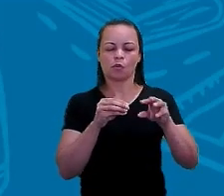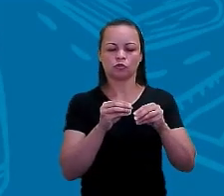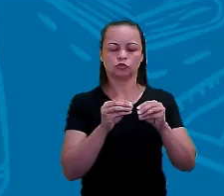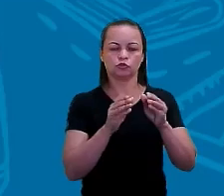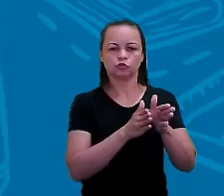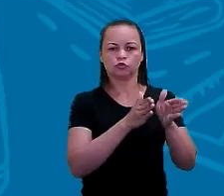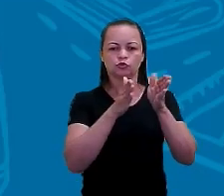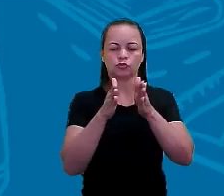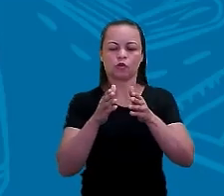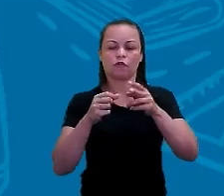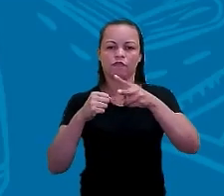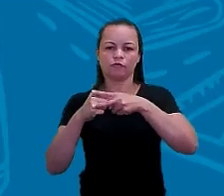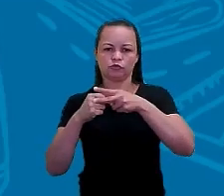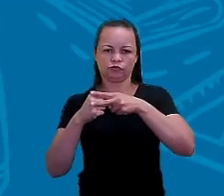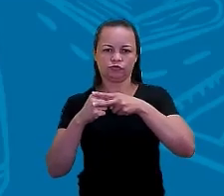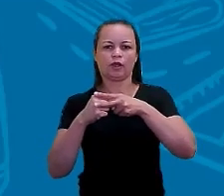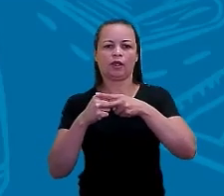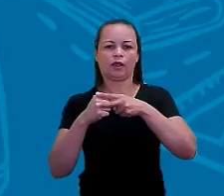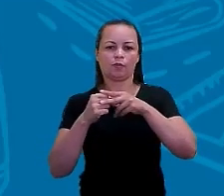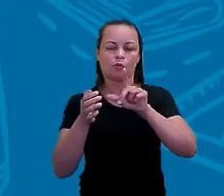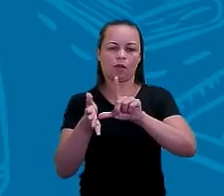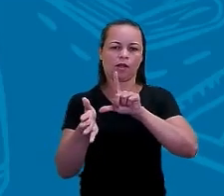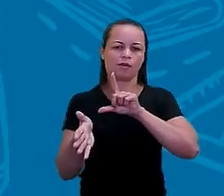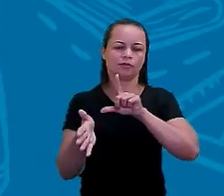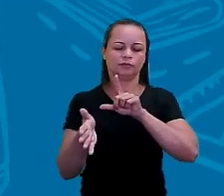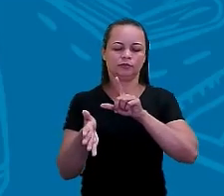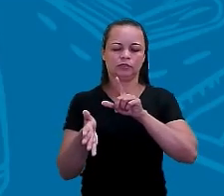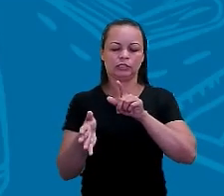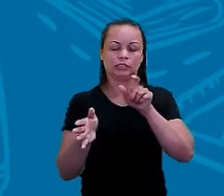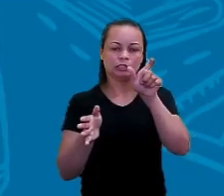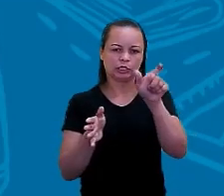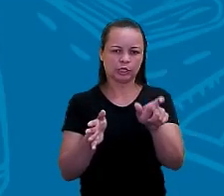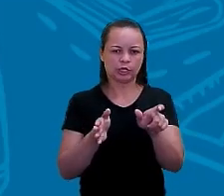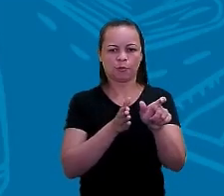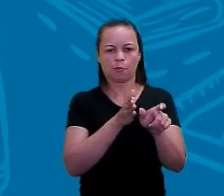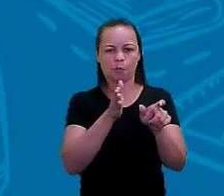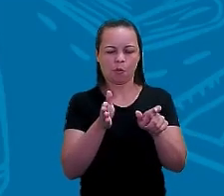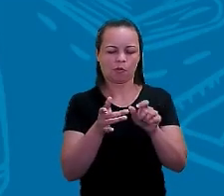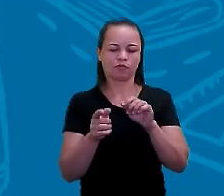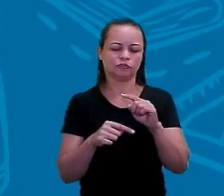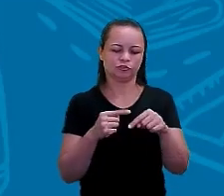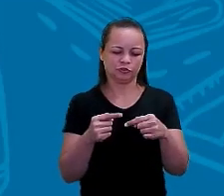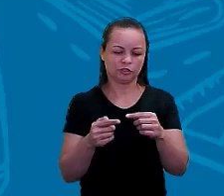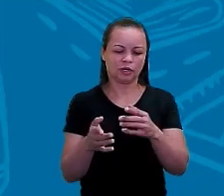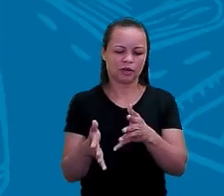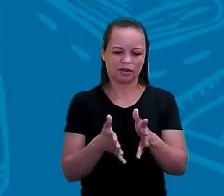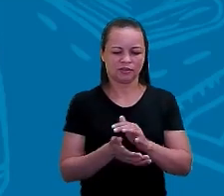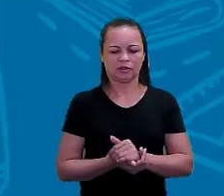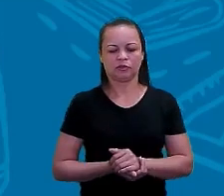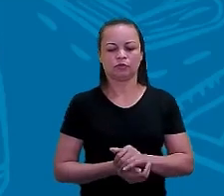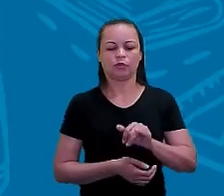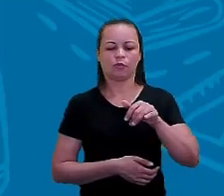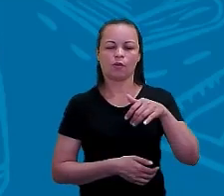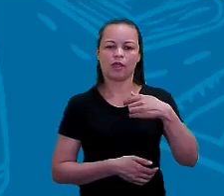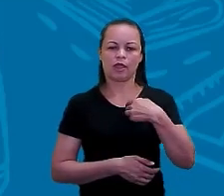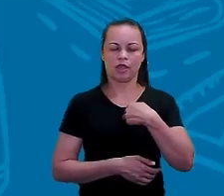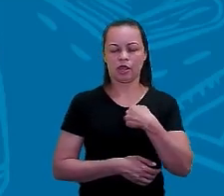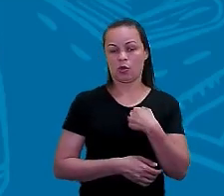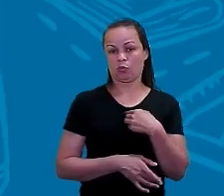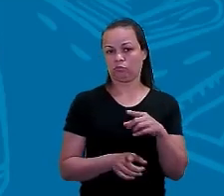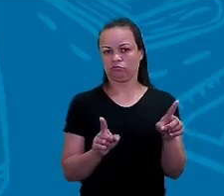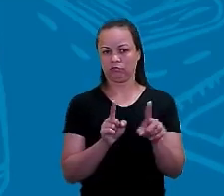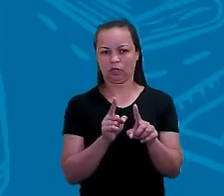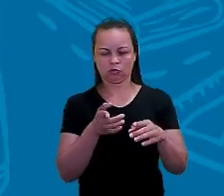sujeito e antes do verbo. Aí fica, I did not early. I did not early. Eu